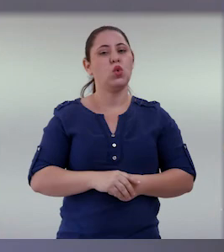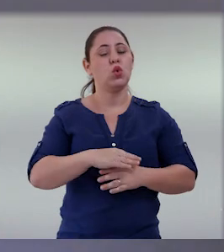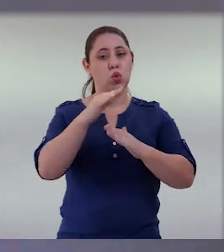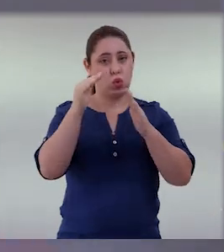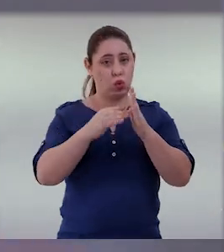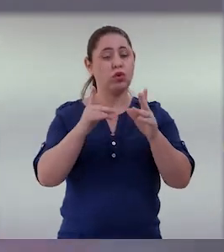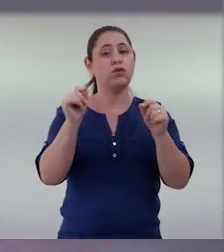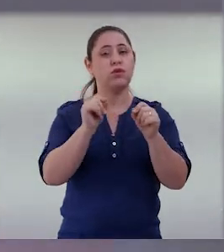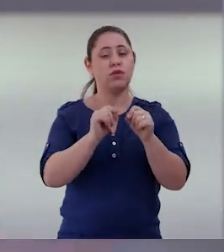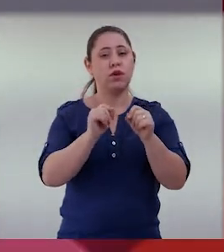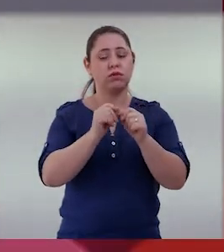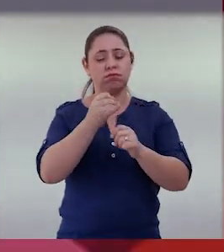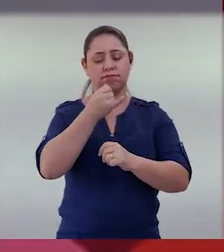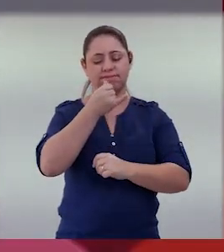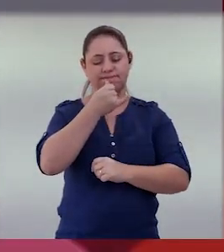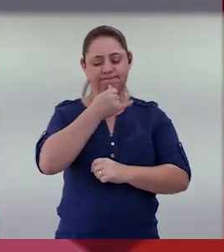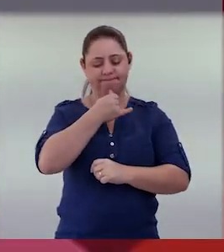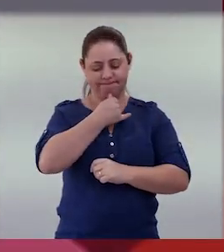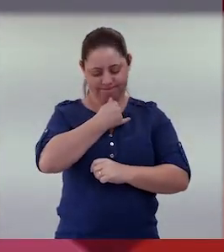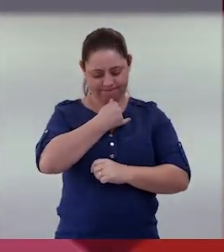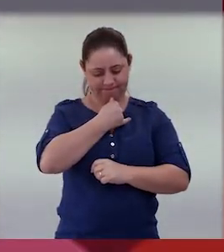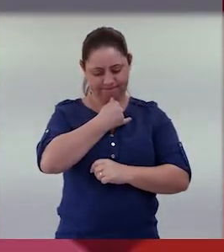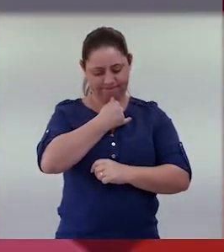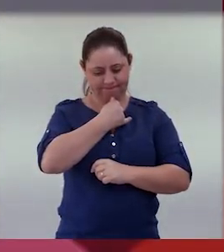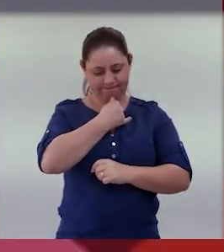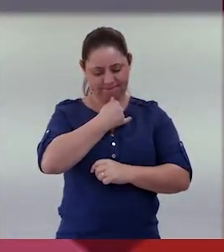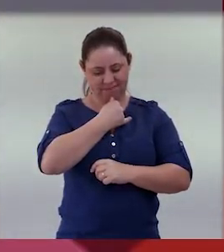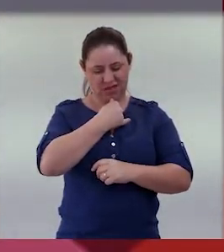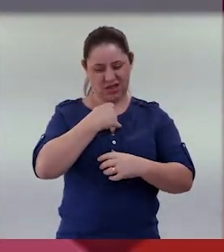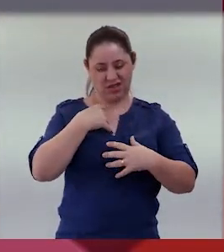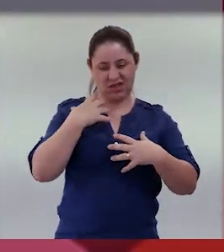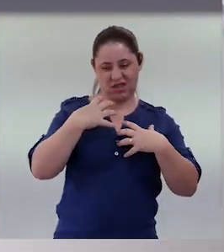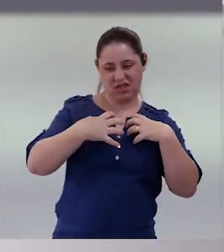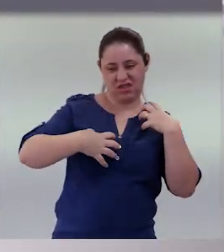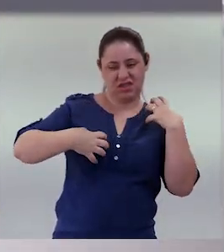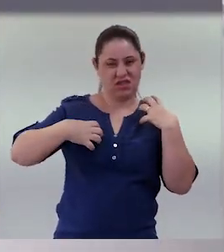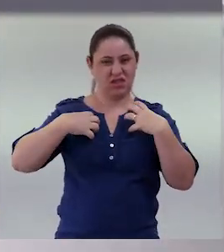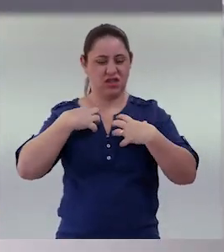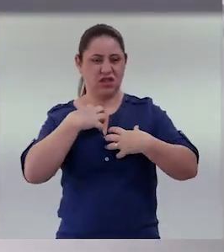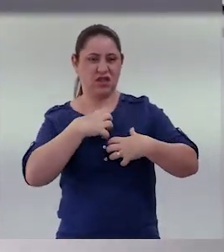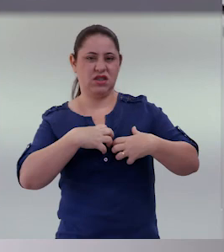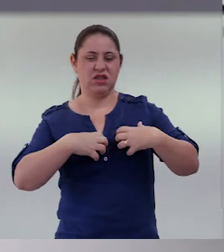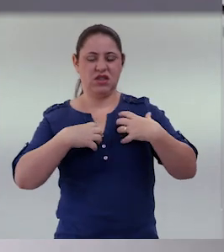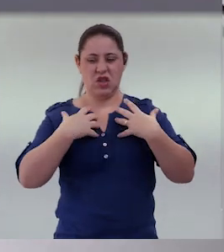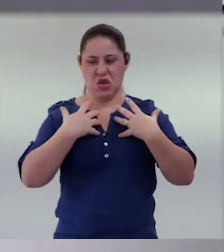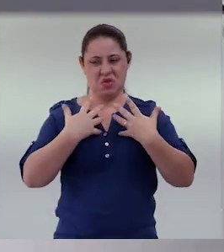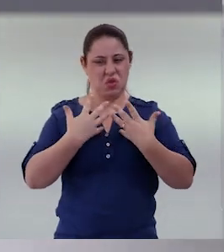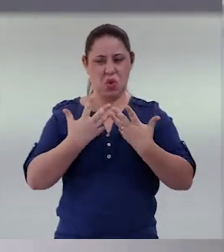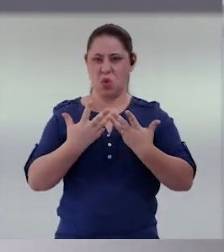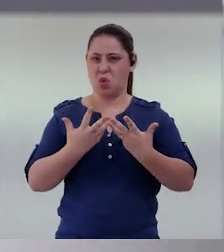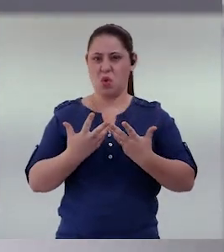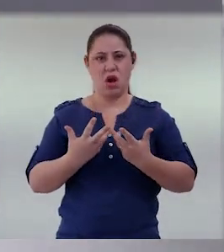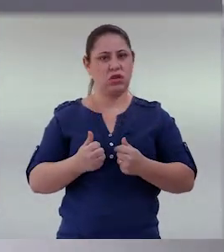consigo, né? E tudo isso pode gerar uma tristeza, pode gerar um desconforto ali, uma não